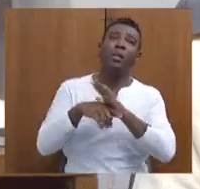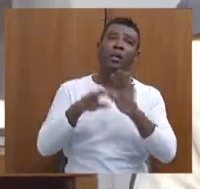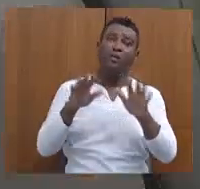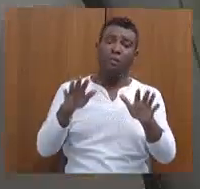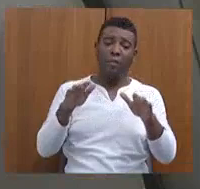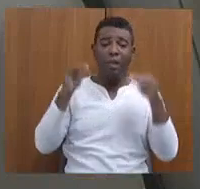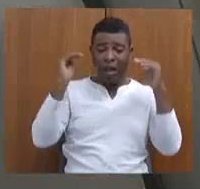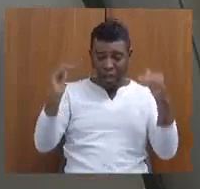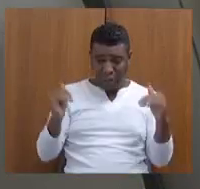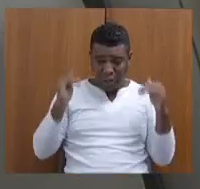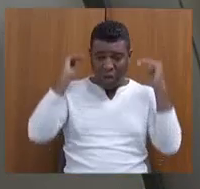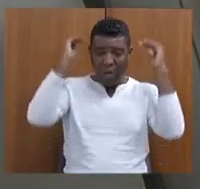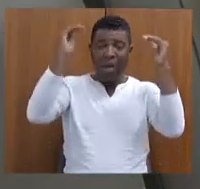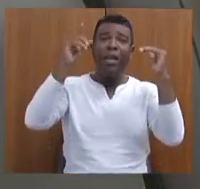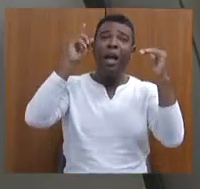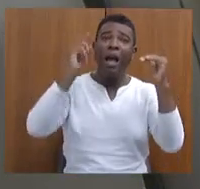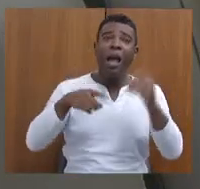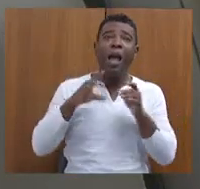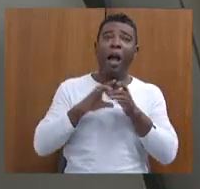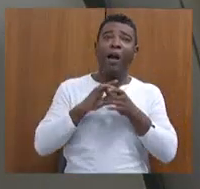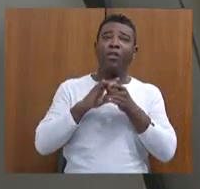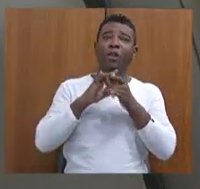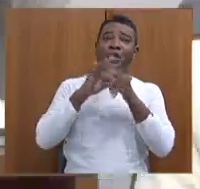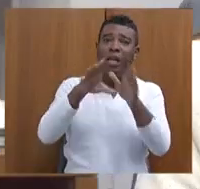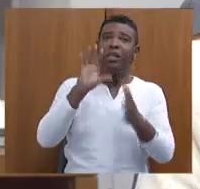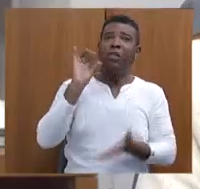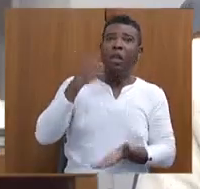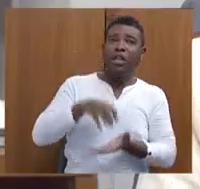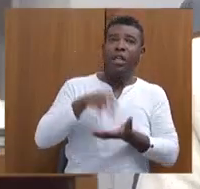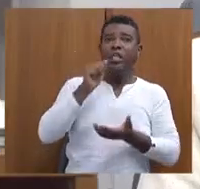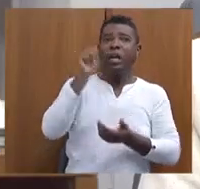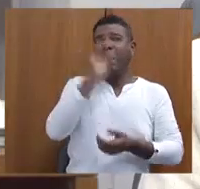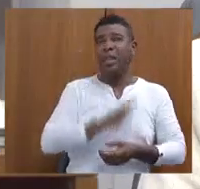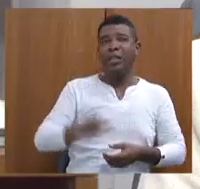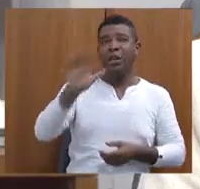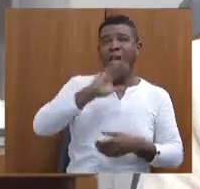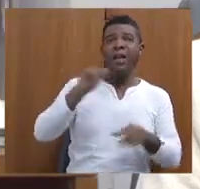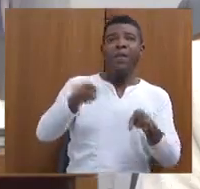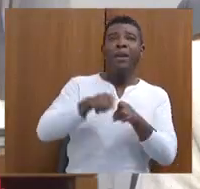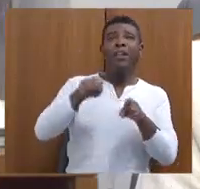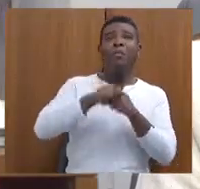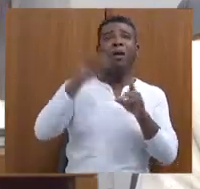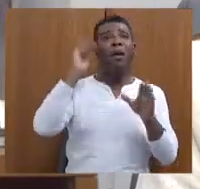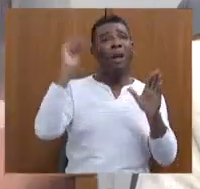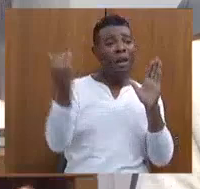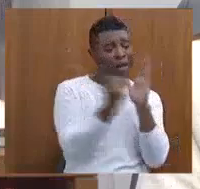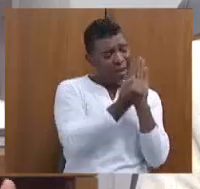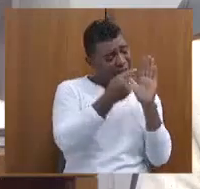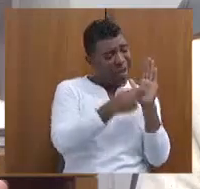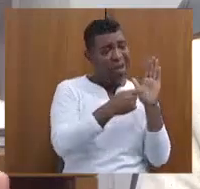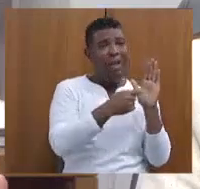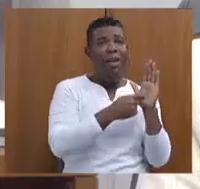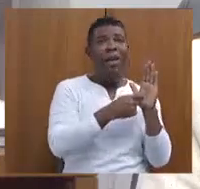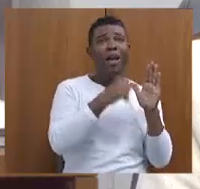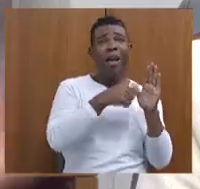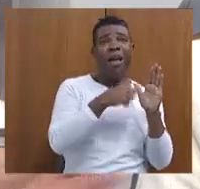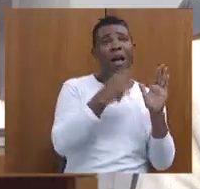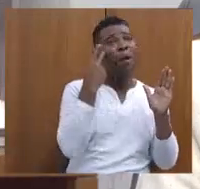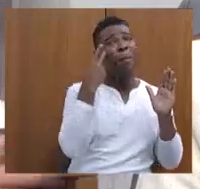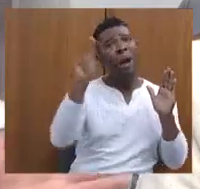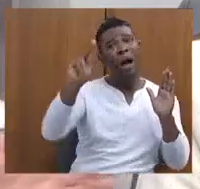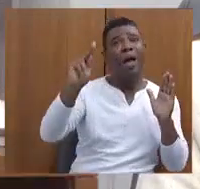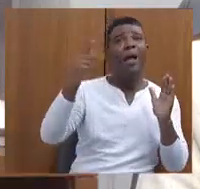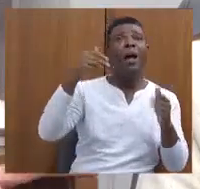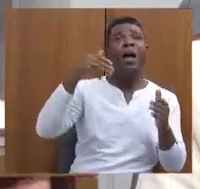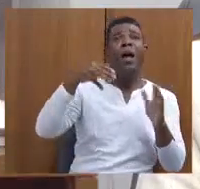autorização da Agência Nacional de mineração e nem cumprir a legislação ambiental que aqui no estado é pro mineradora então a